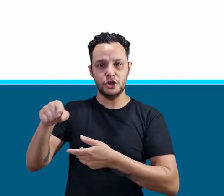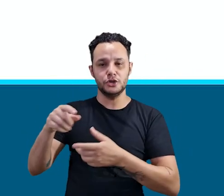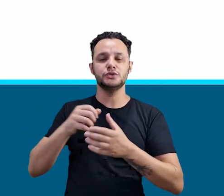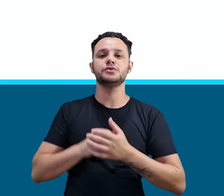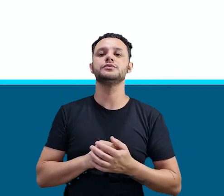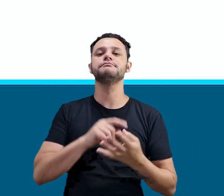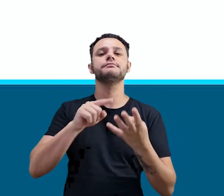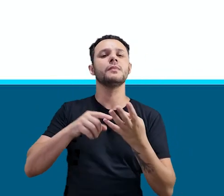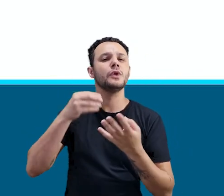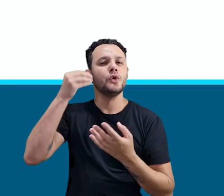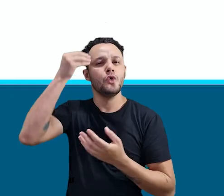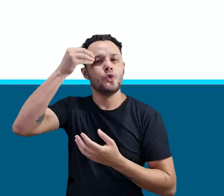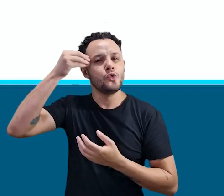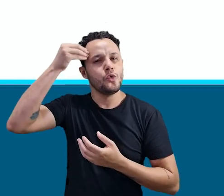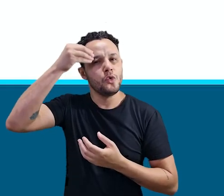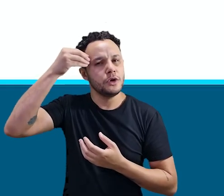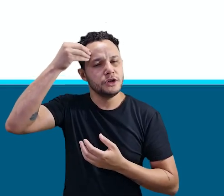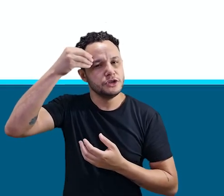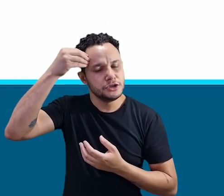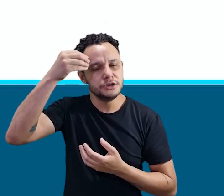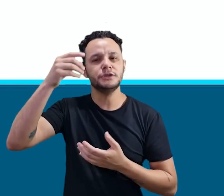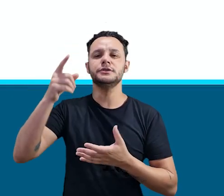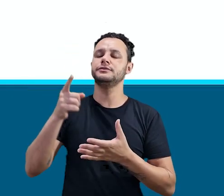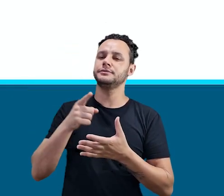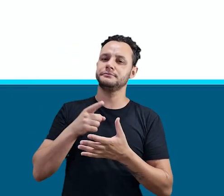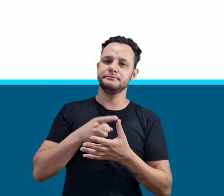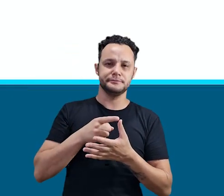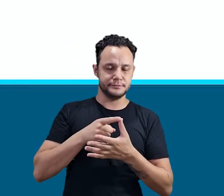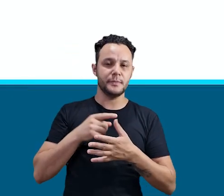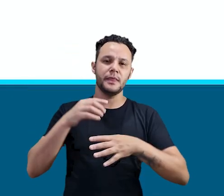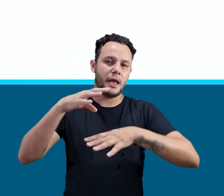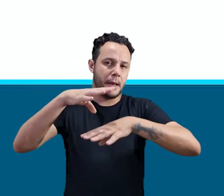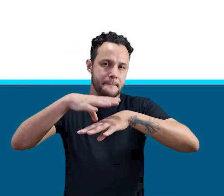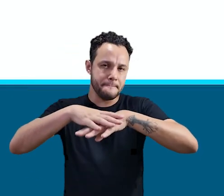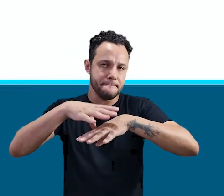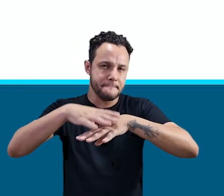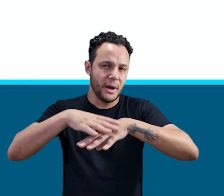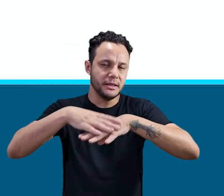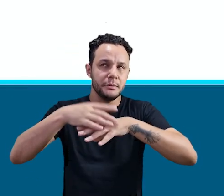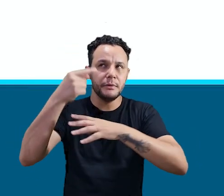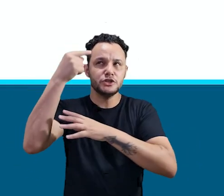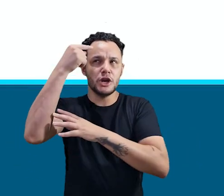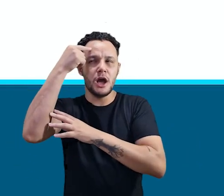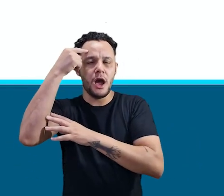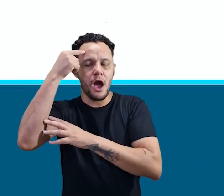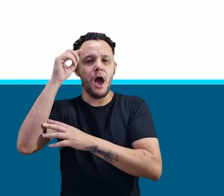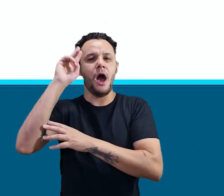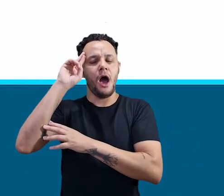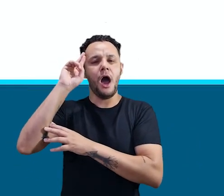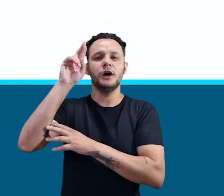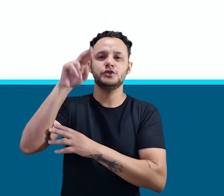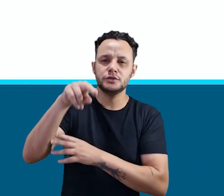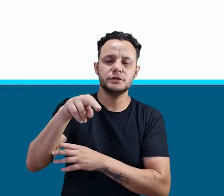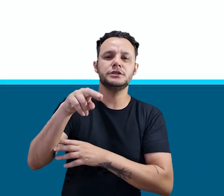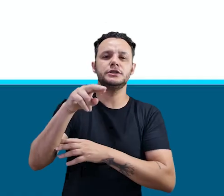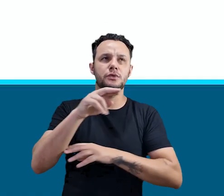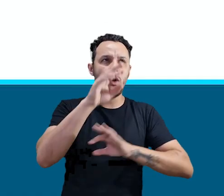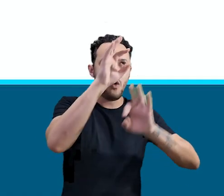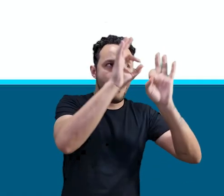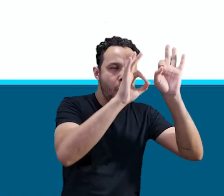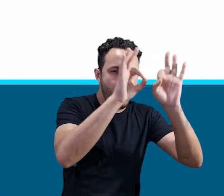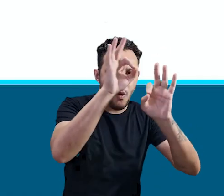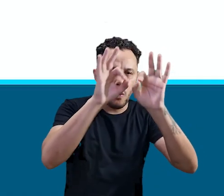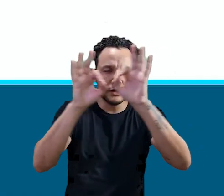escrever. As habilidades cognitivas, as habilidades matemáticas, e aí eu estou falando de pensamento lógico, estou falando